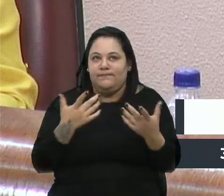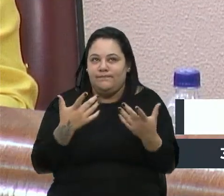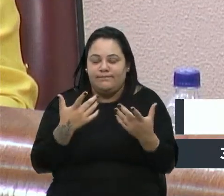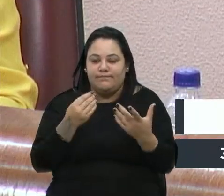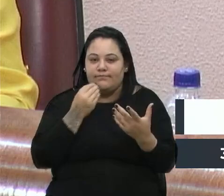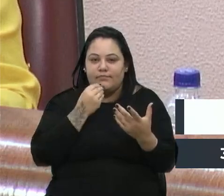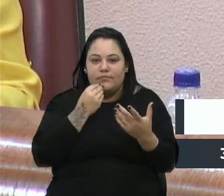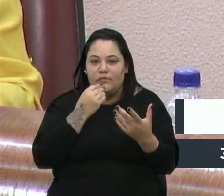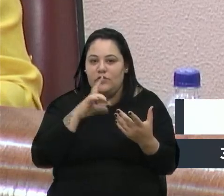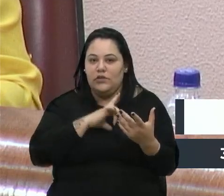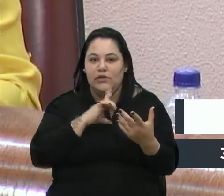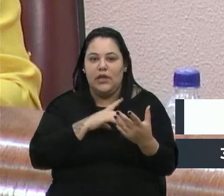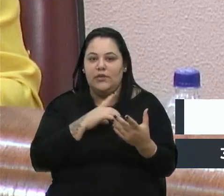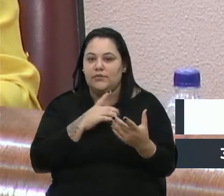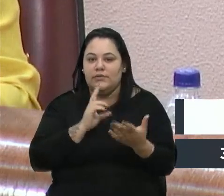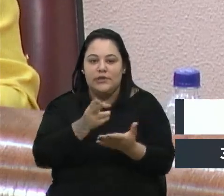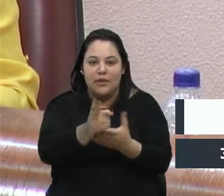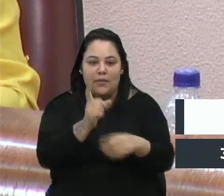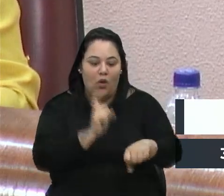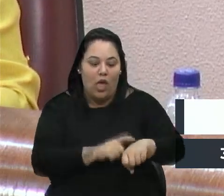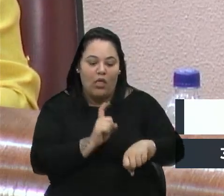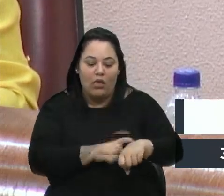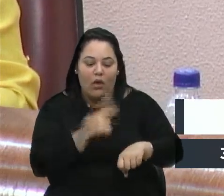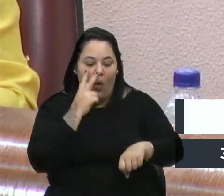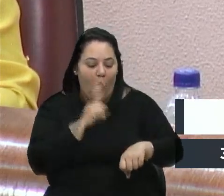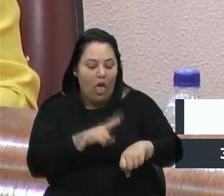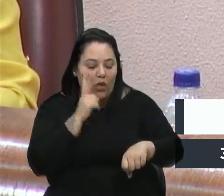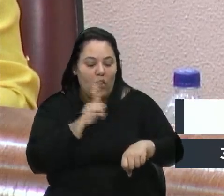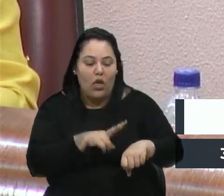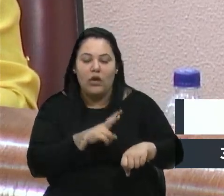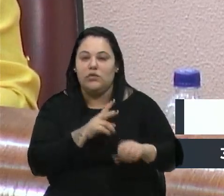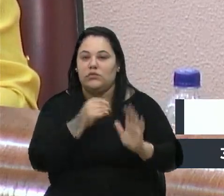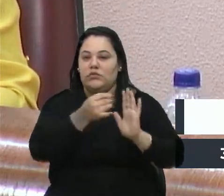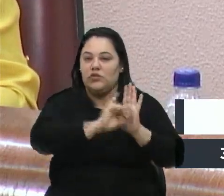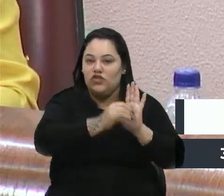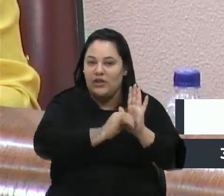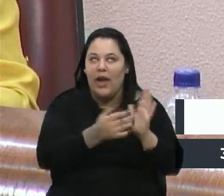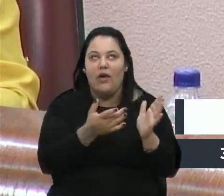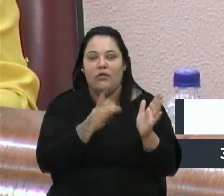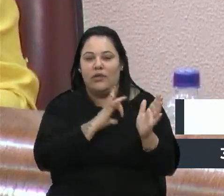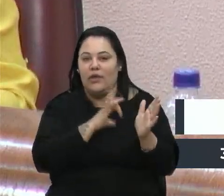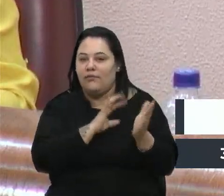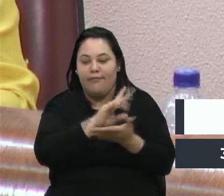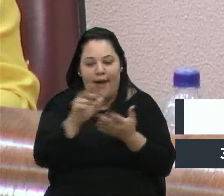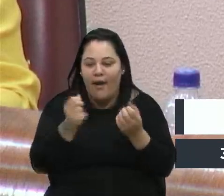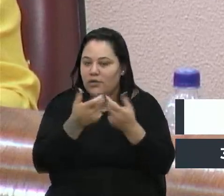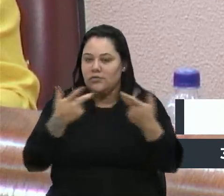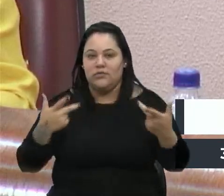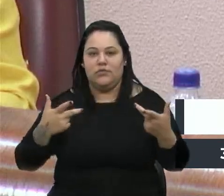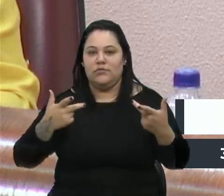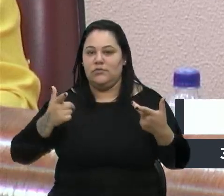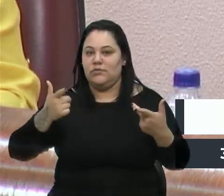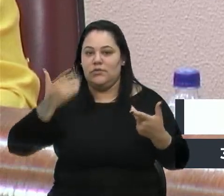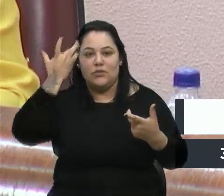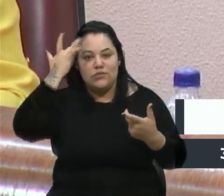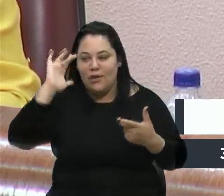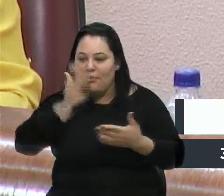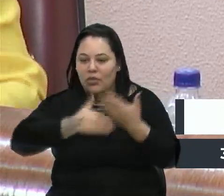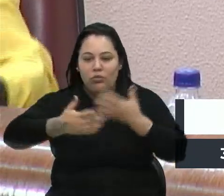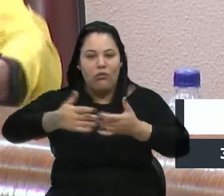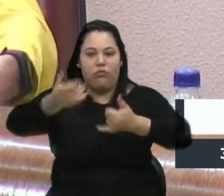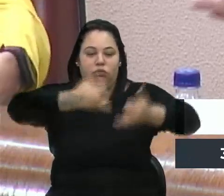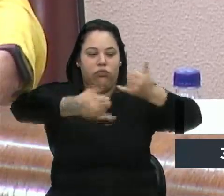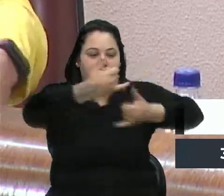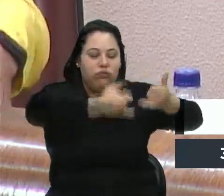essa condição de estar toda hora olhando, né, porque sai nos editais, sai, enfim, no site da prefeitura, e